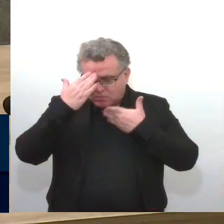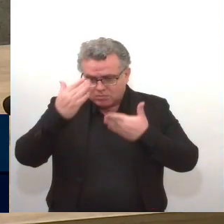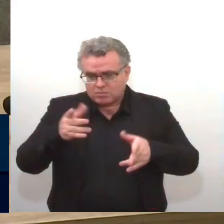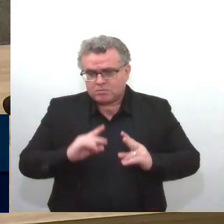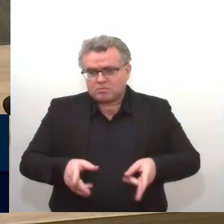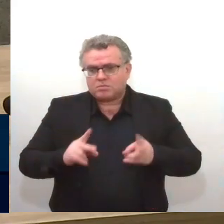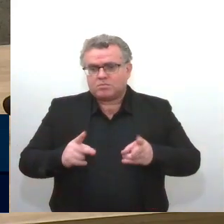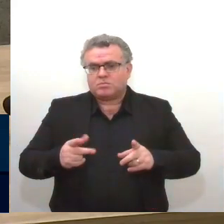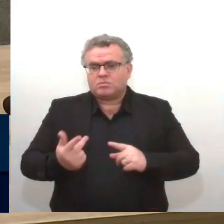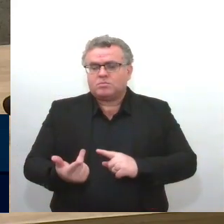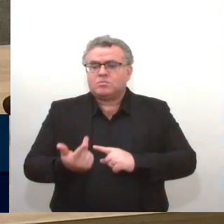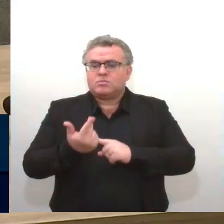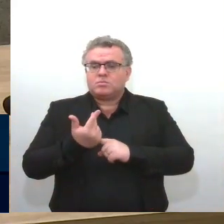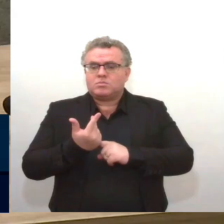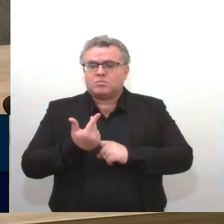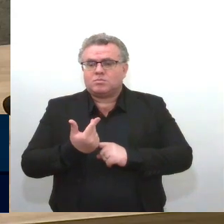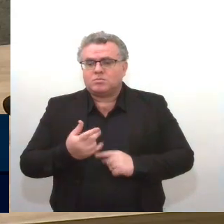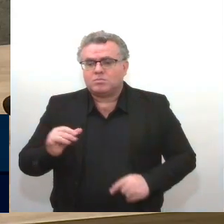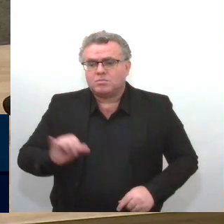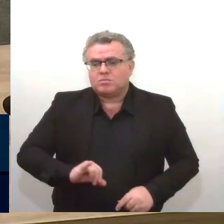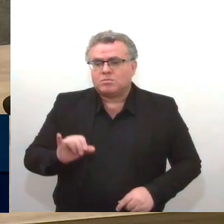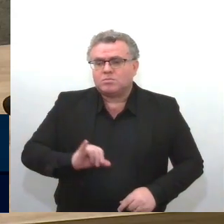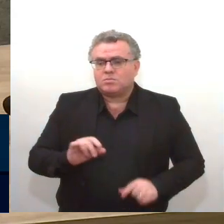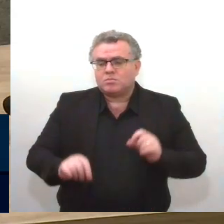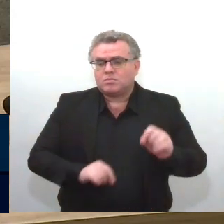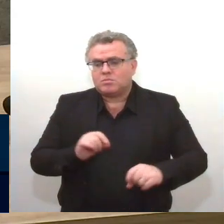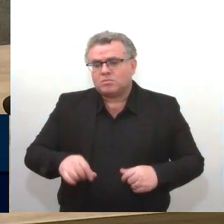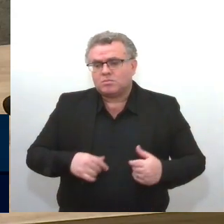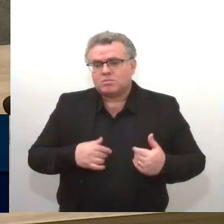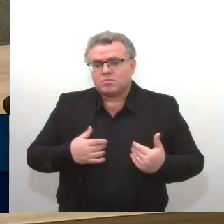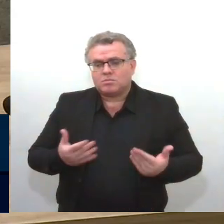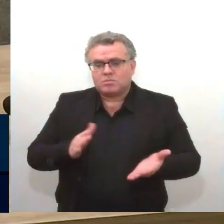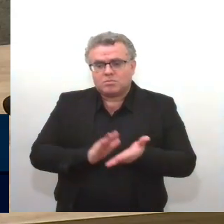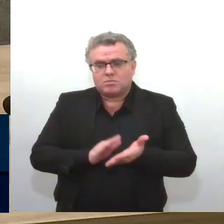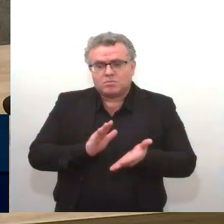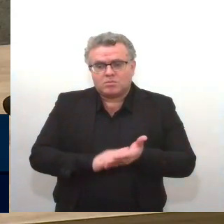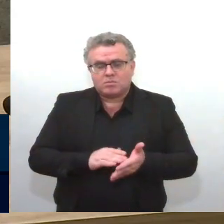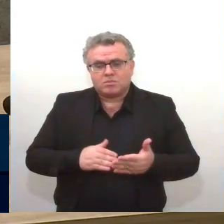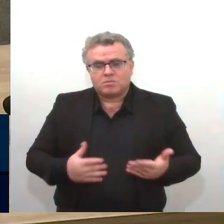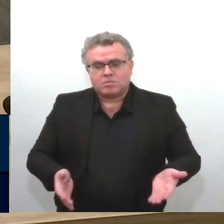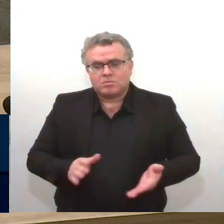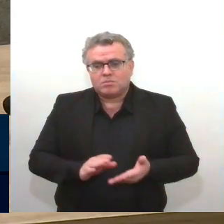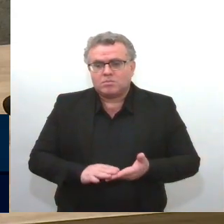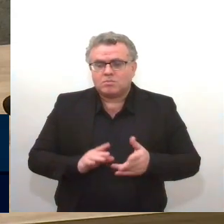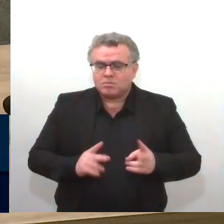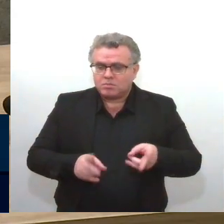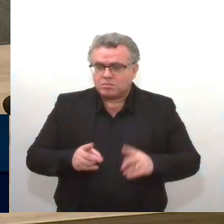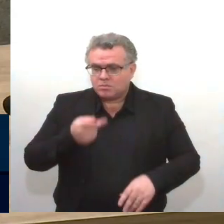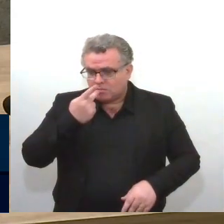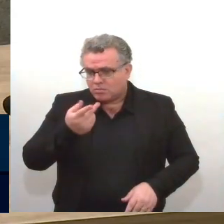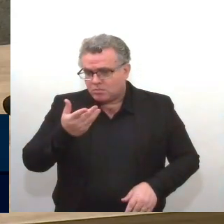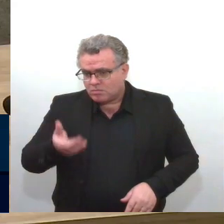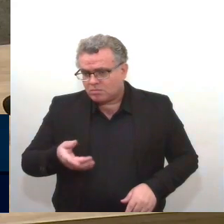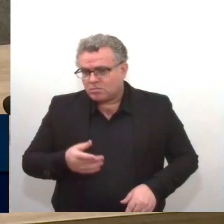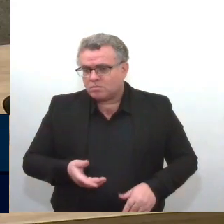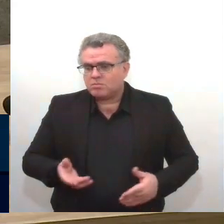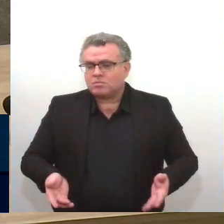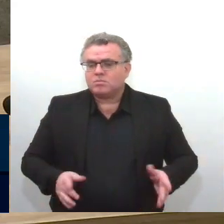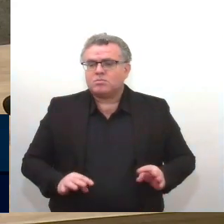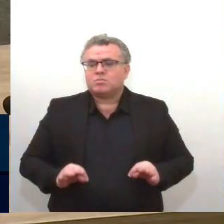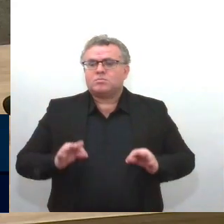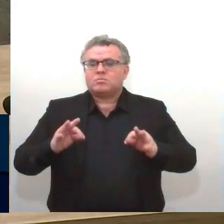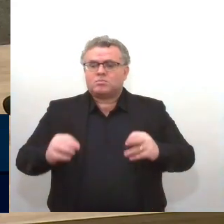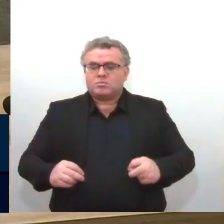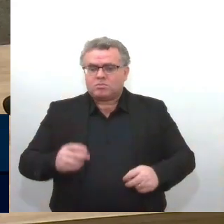importante e eu quero parabenizar aqui pode continuar Deputado eu quero parabenizar aqui todos os prefeitos eleitos parabenizar o